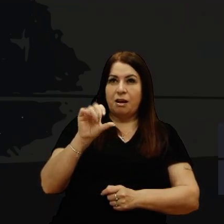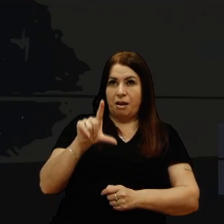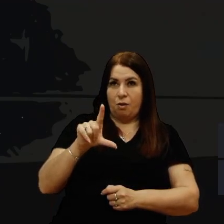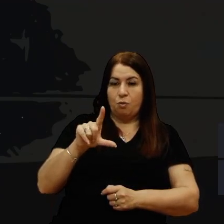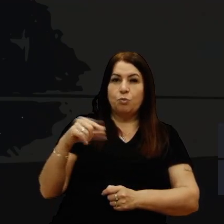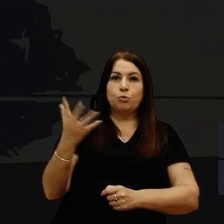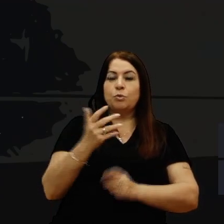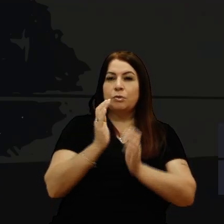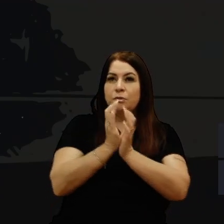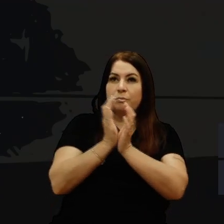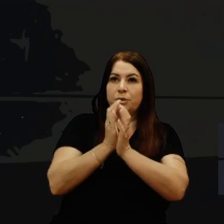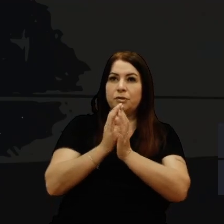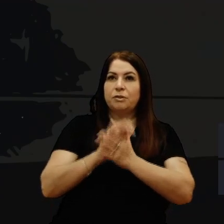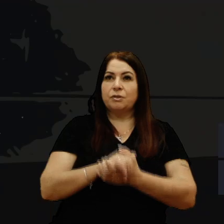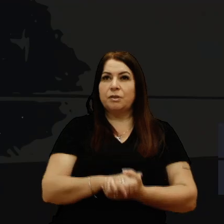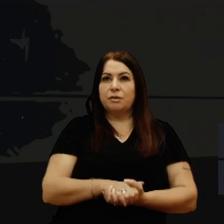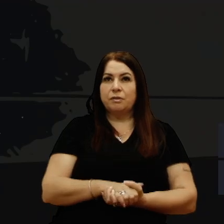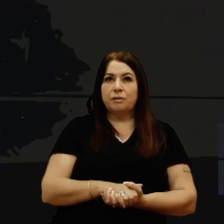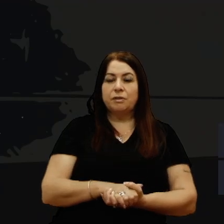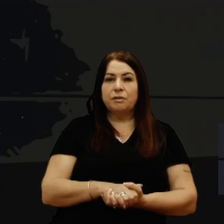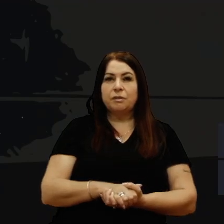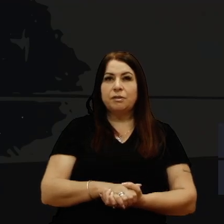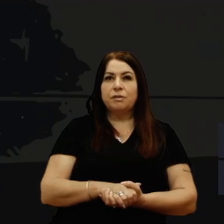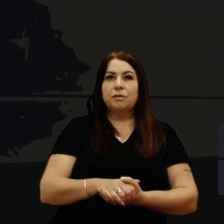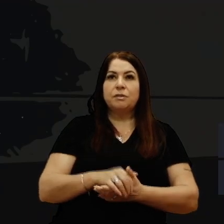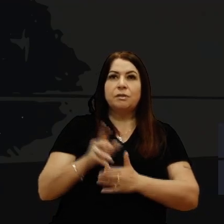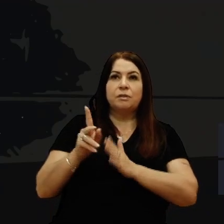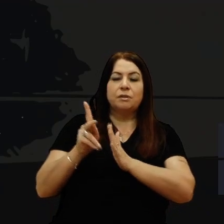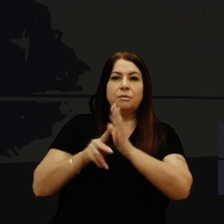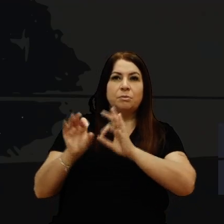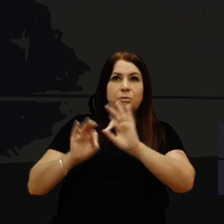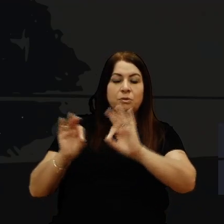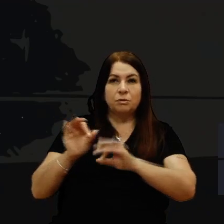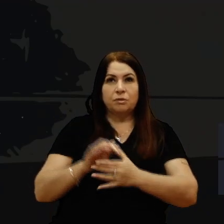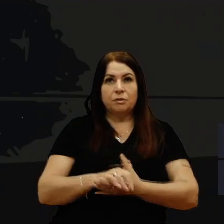que compõe esse projeto deles aí.